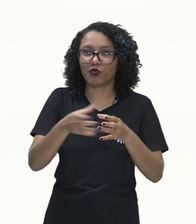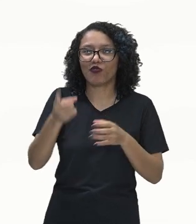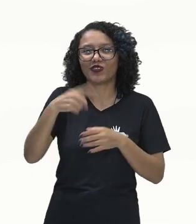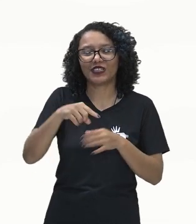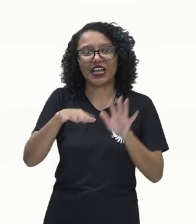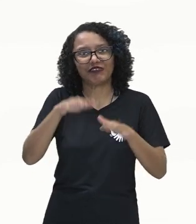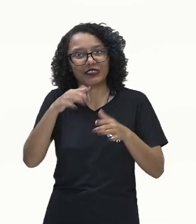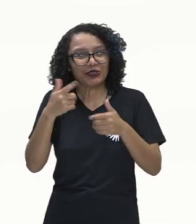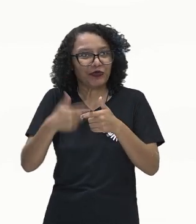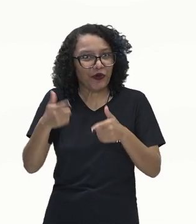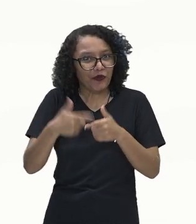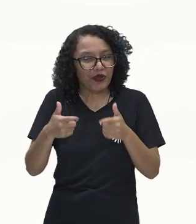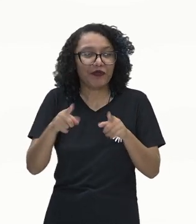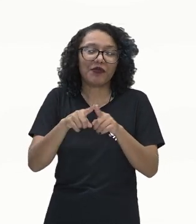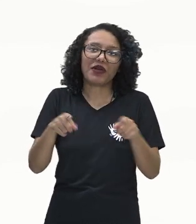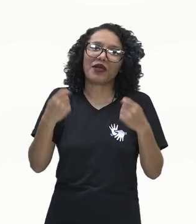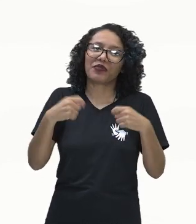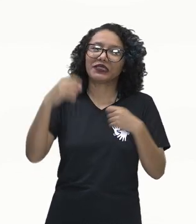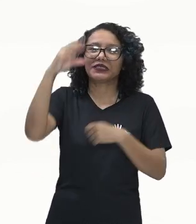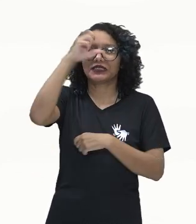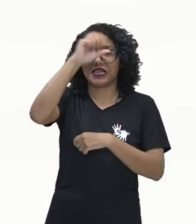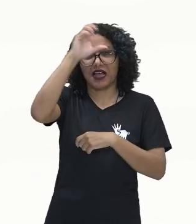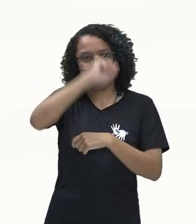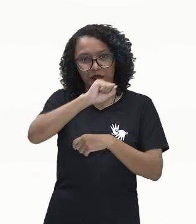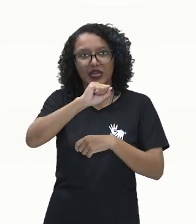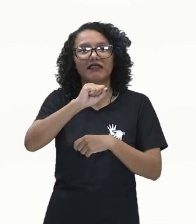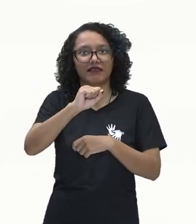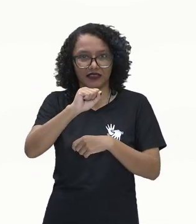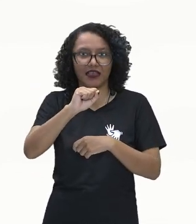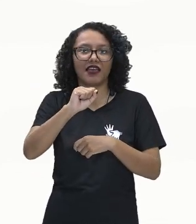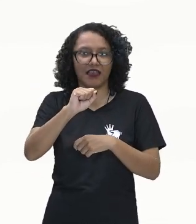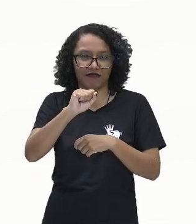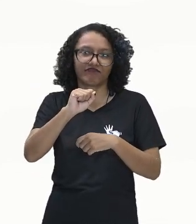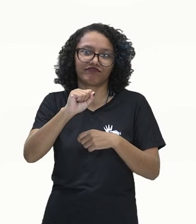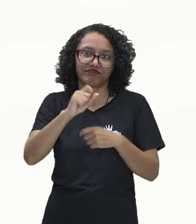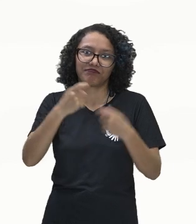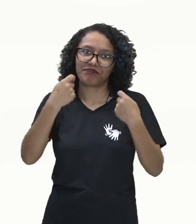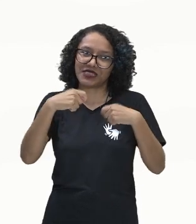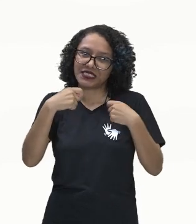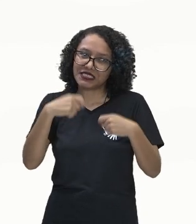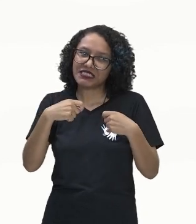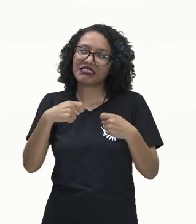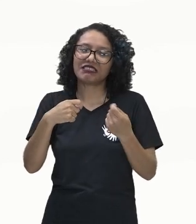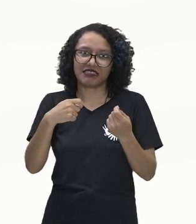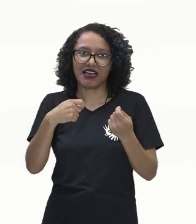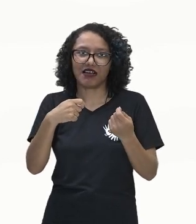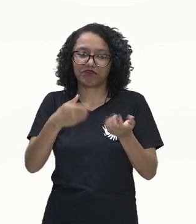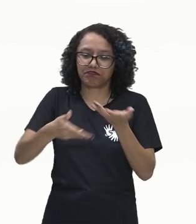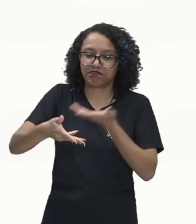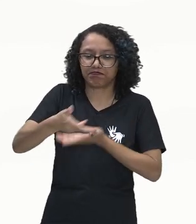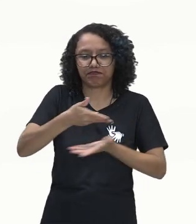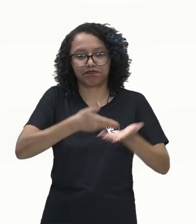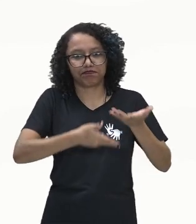algo que a gente precisa aprender, a gente precisa lidar com essas situações, porque elas farão parte da nossa vida,